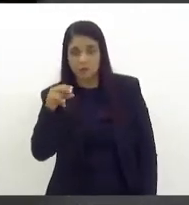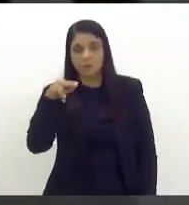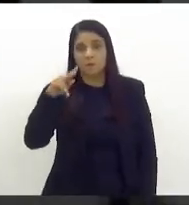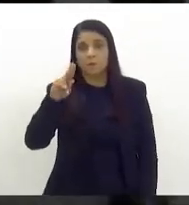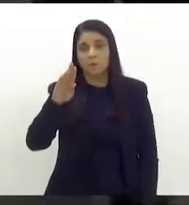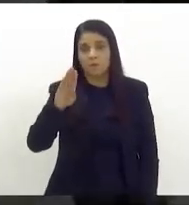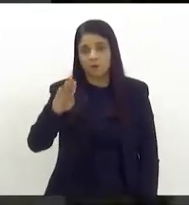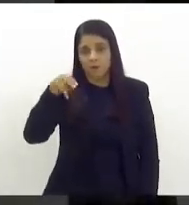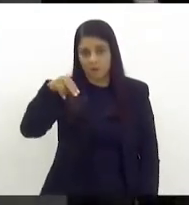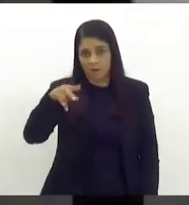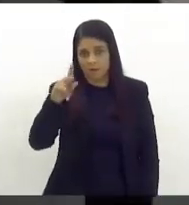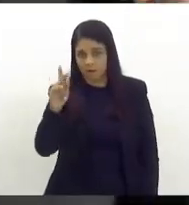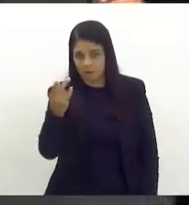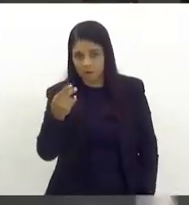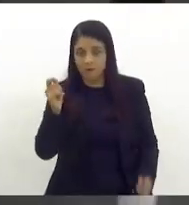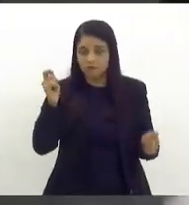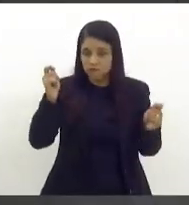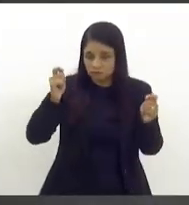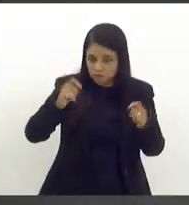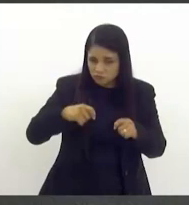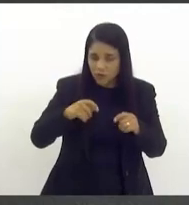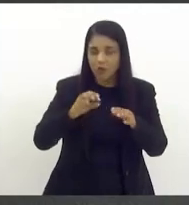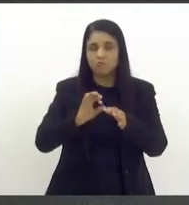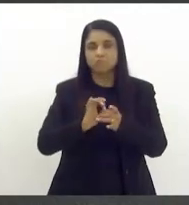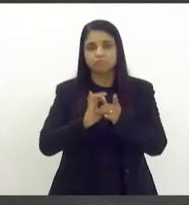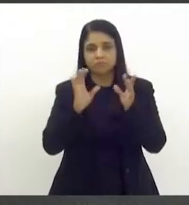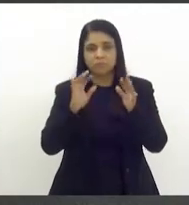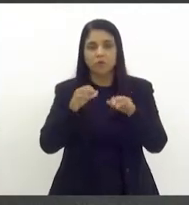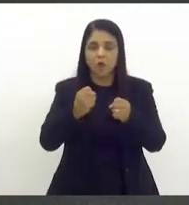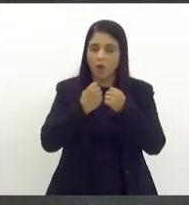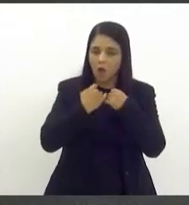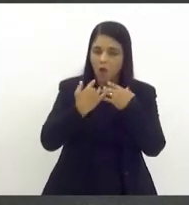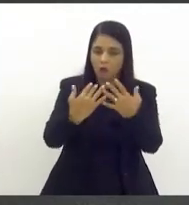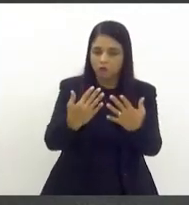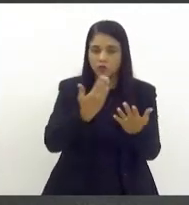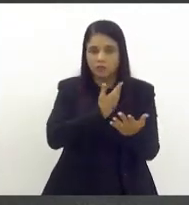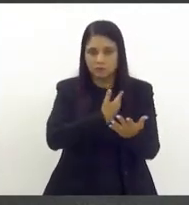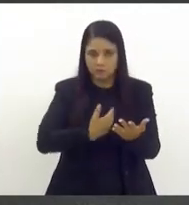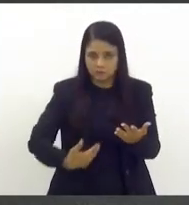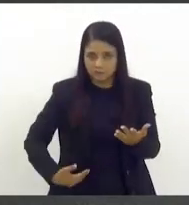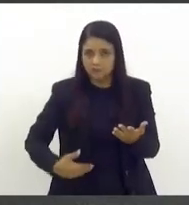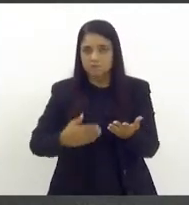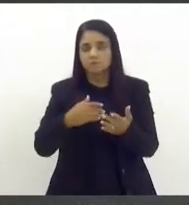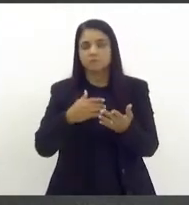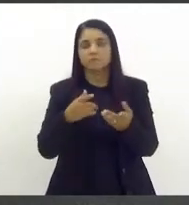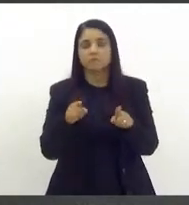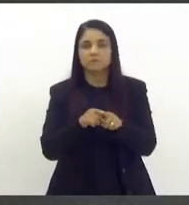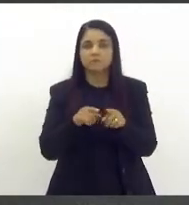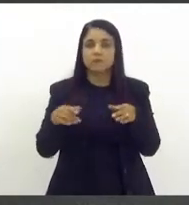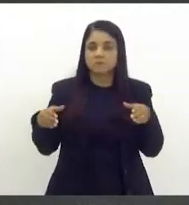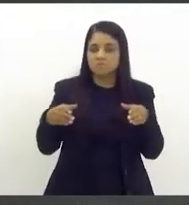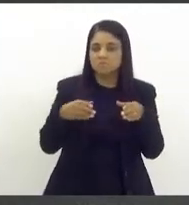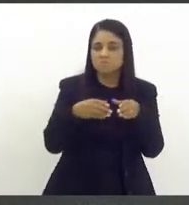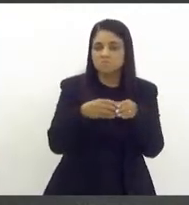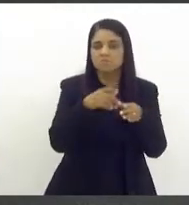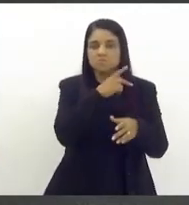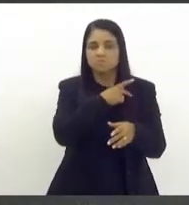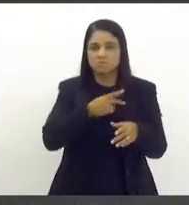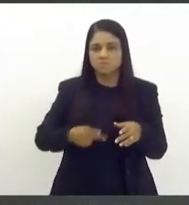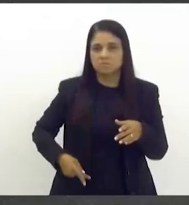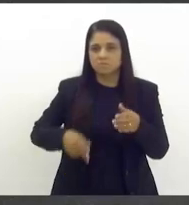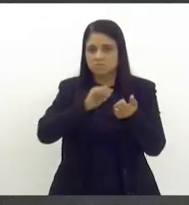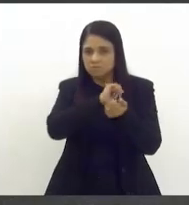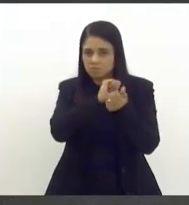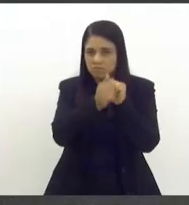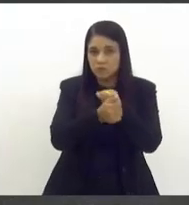determinou a realização dessa audiência deputado Carlinhos BNH que Preside a comissão de esportes no próximo